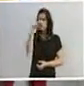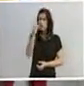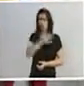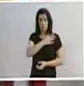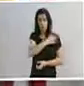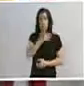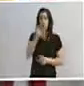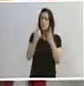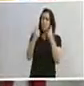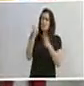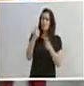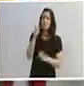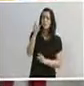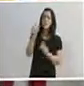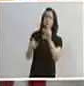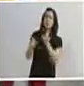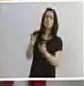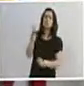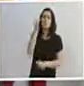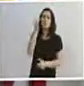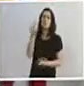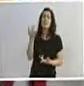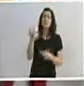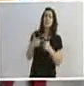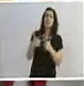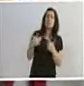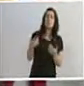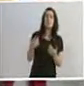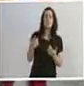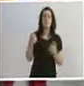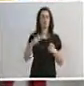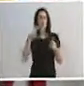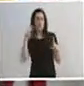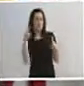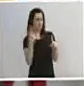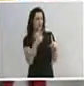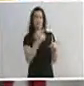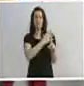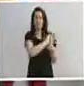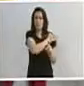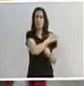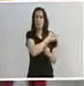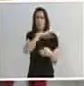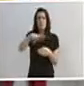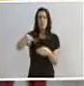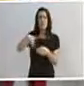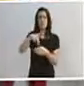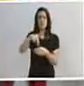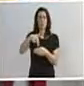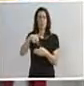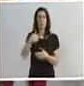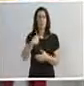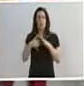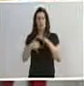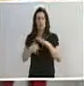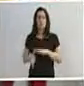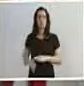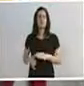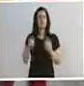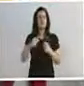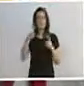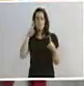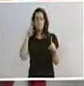com a realidade, com as necessidades das pessoas, tem que ser reconhecido, e é isso que eu faço no alto dessa tribuna. Eu tenho a humildade para vir aqui poder